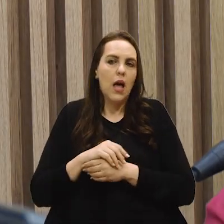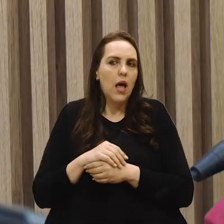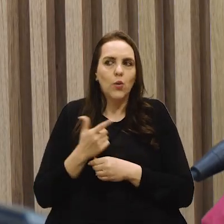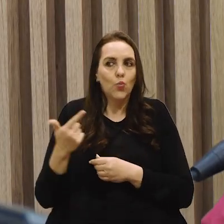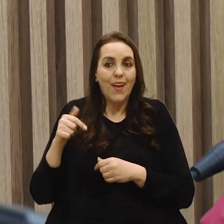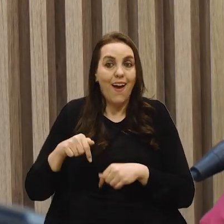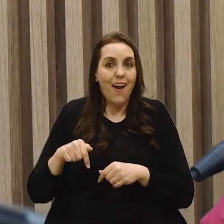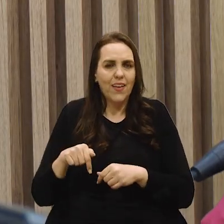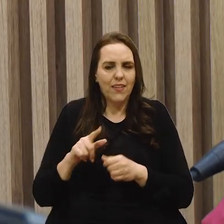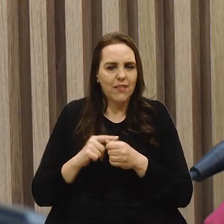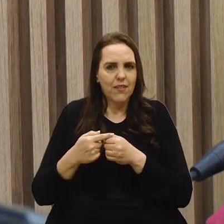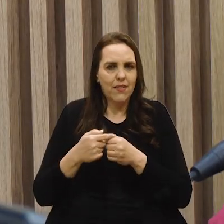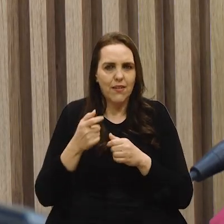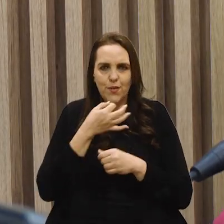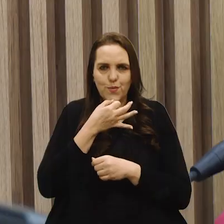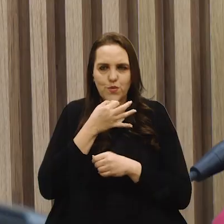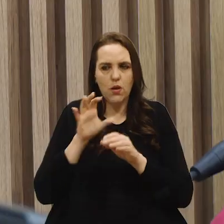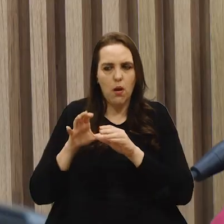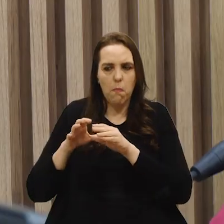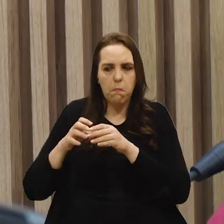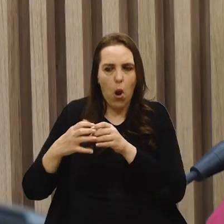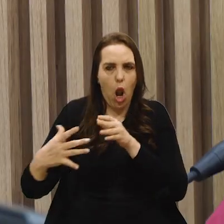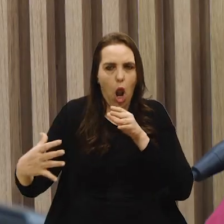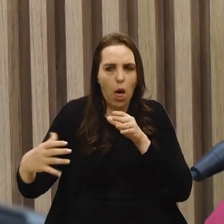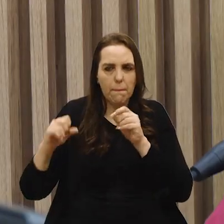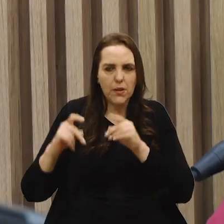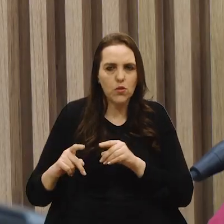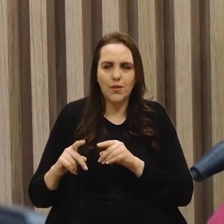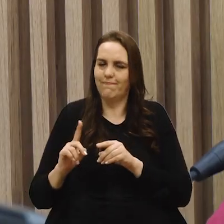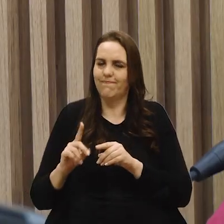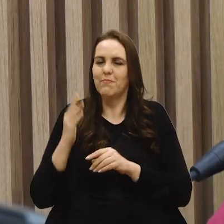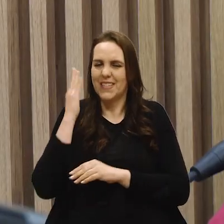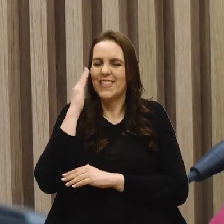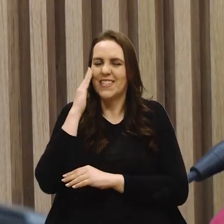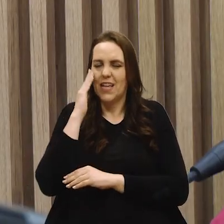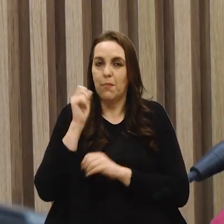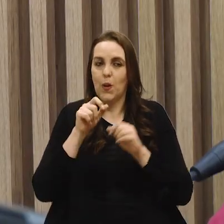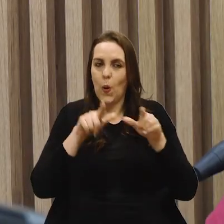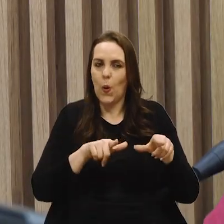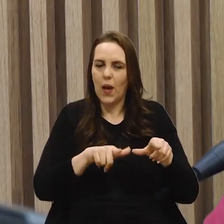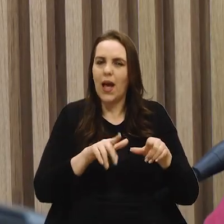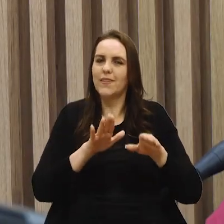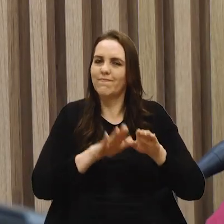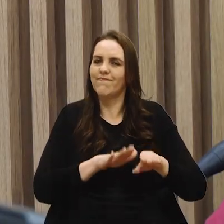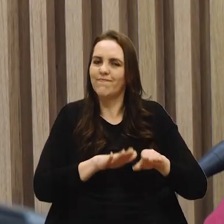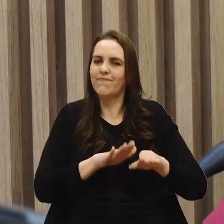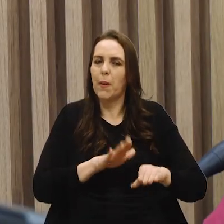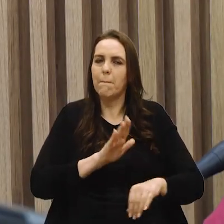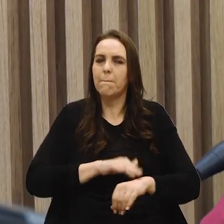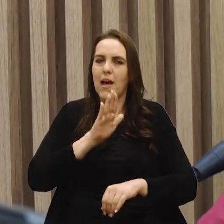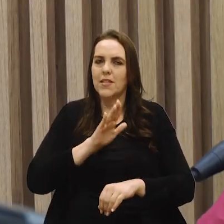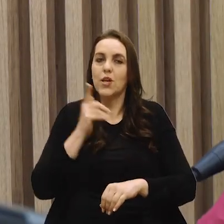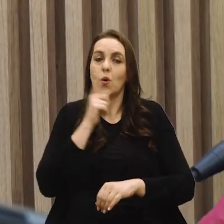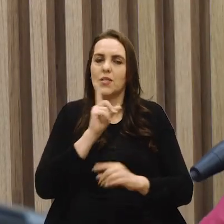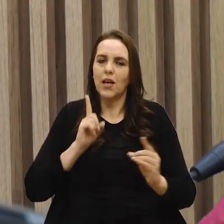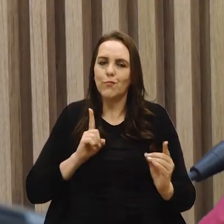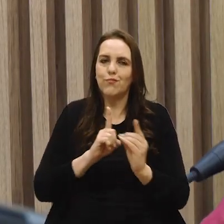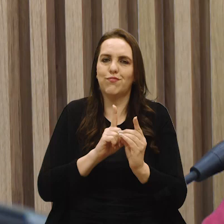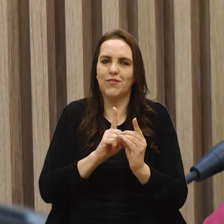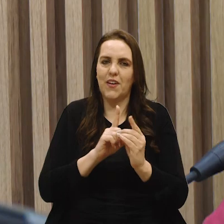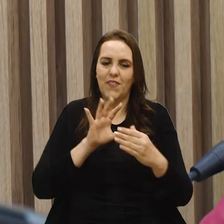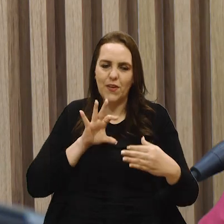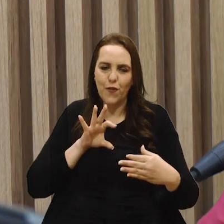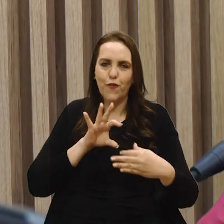grandes aglomeros, mas a gente sabe que tem alguns locais onde eles permanecem mais e onde a gente consegue acessá-los.